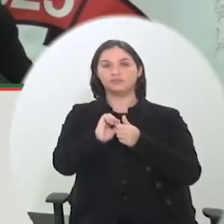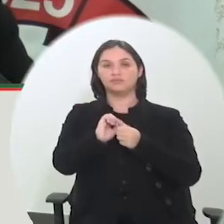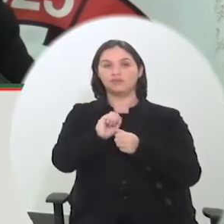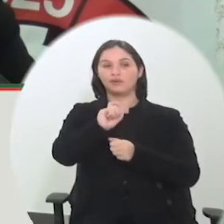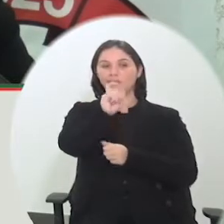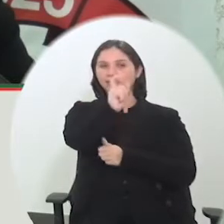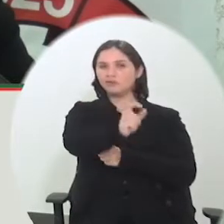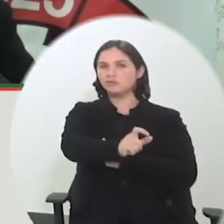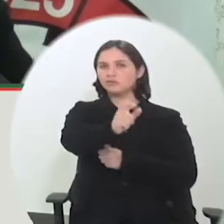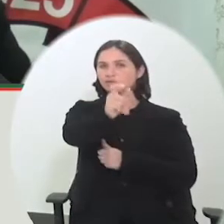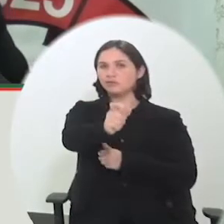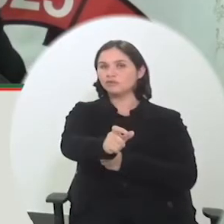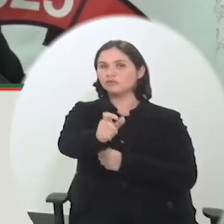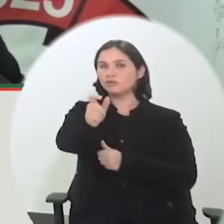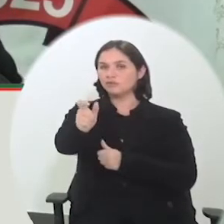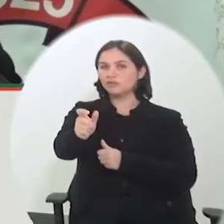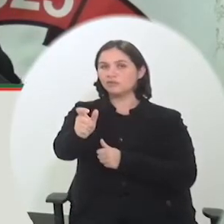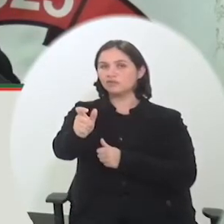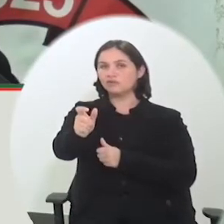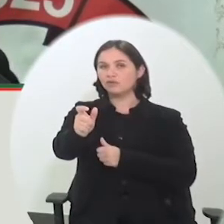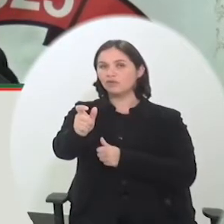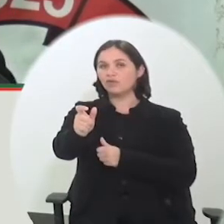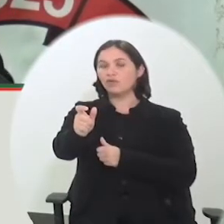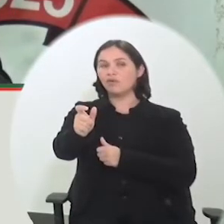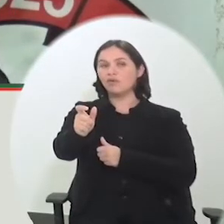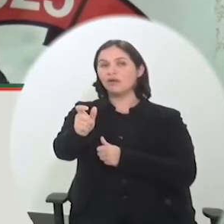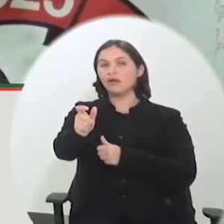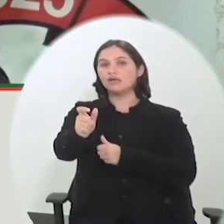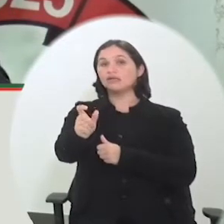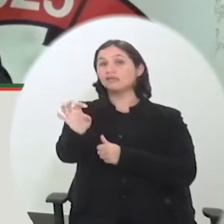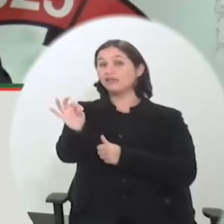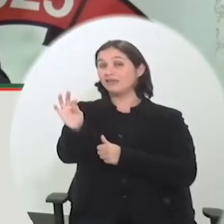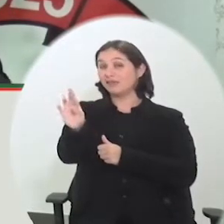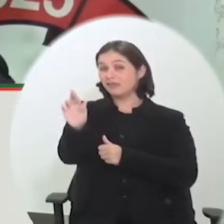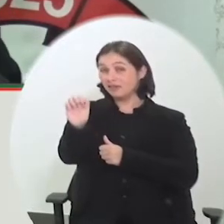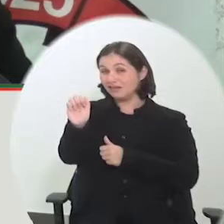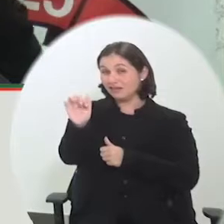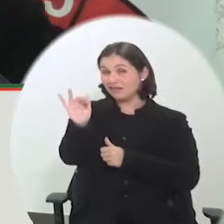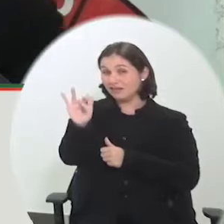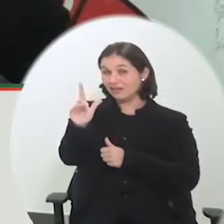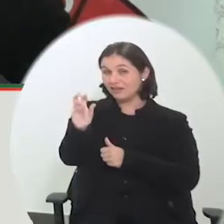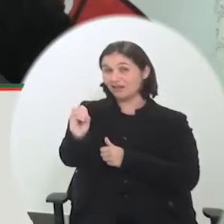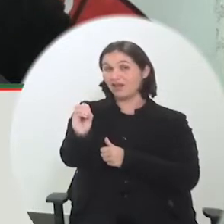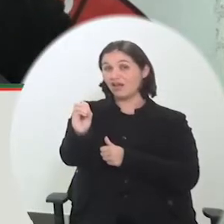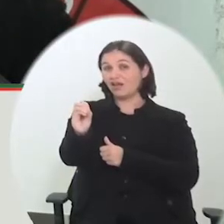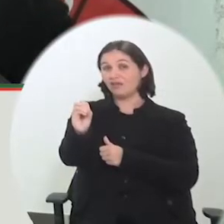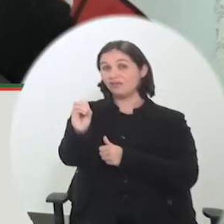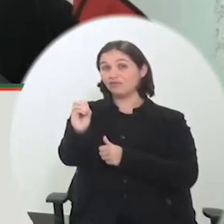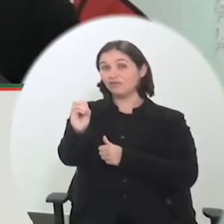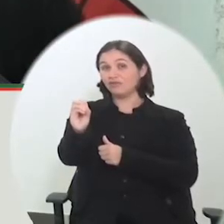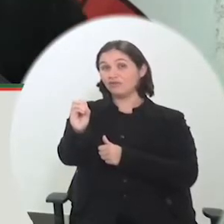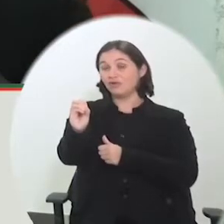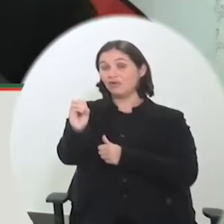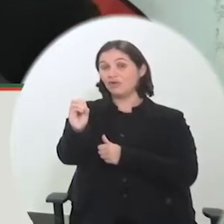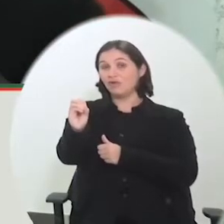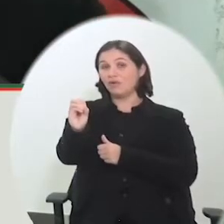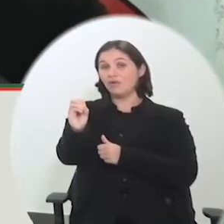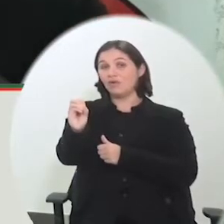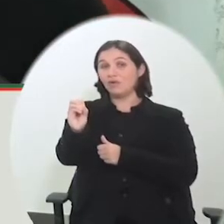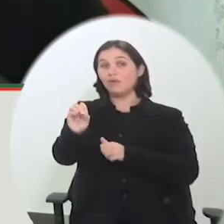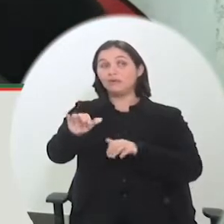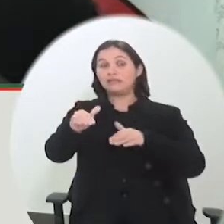situações de combate ao tráfico de drogas, que eu acho muito importante, que eu sempre digo, quando se tira um traficante da